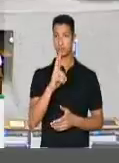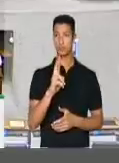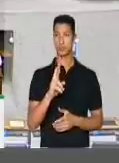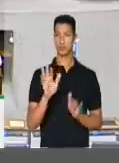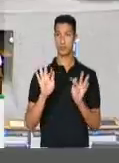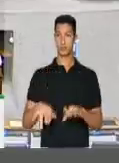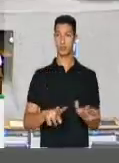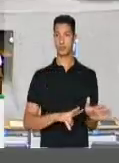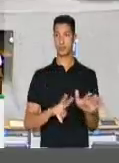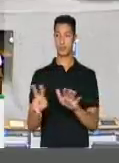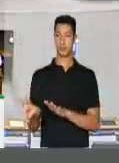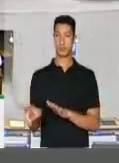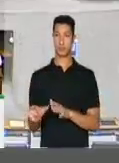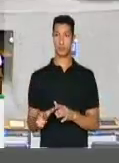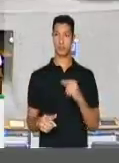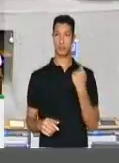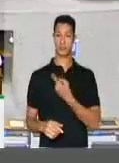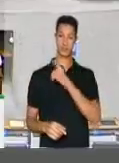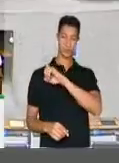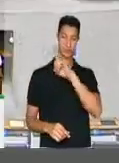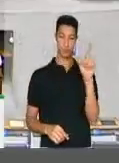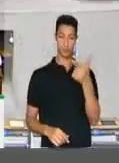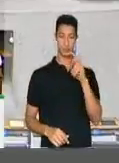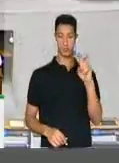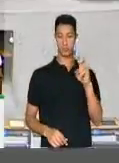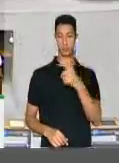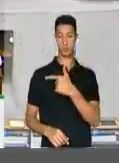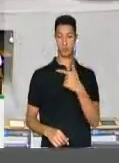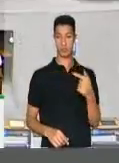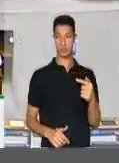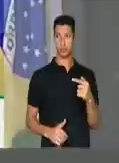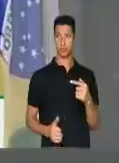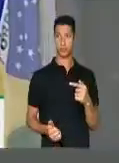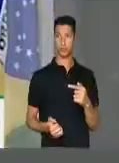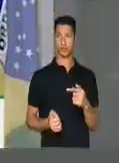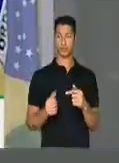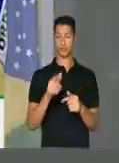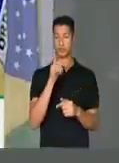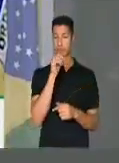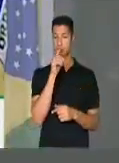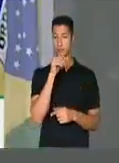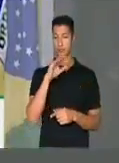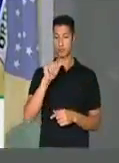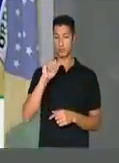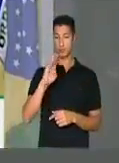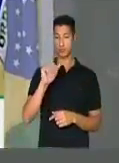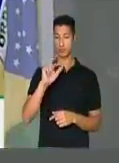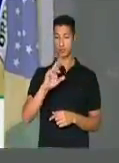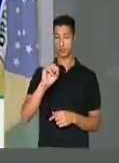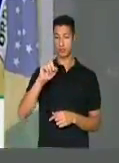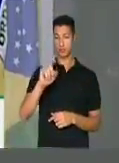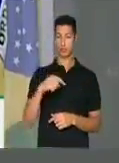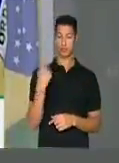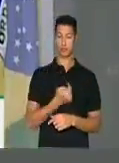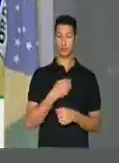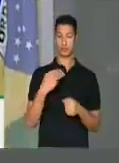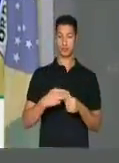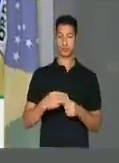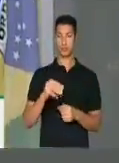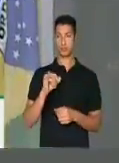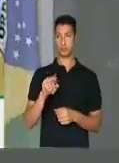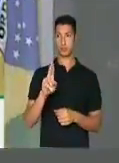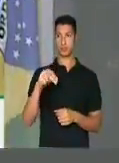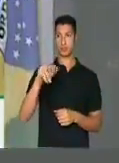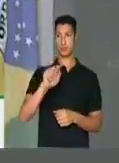registrar que neste final de semana, entre os dias 25 e 27, nas águas do Caparaó Capixaba, no nosso município de